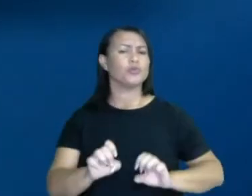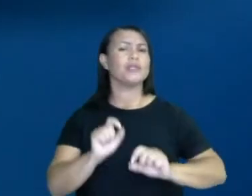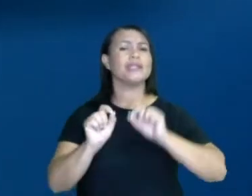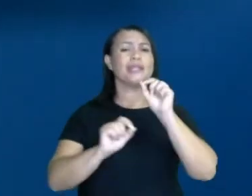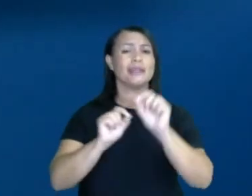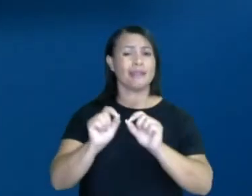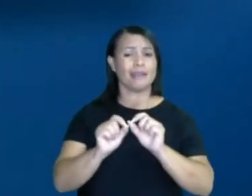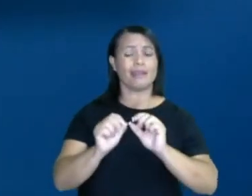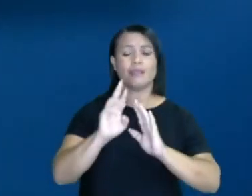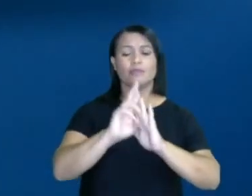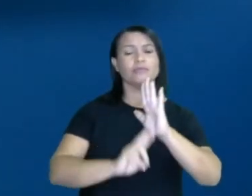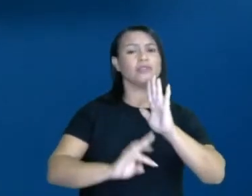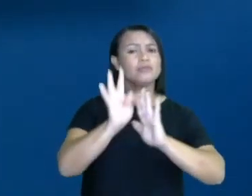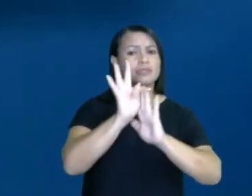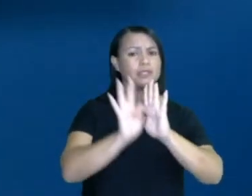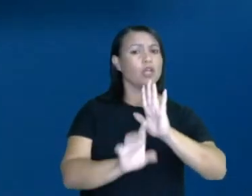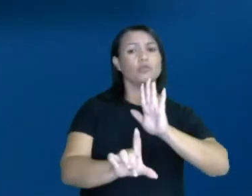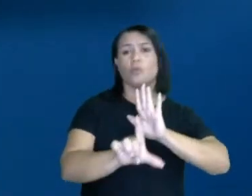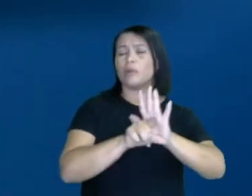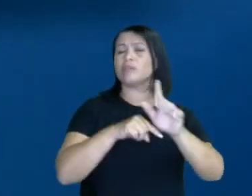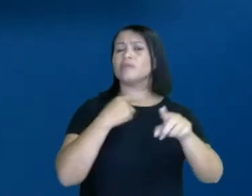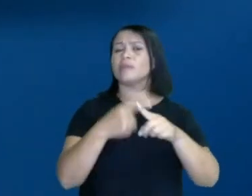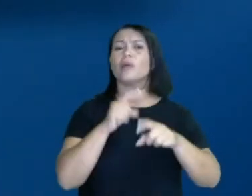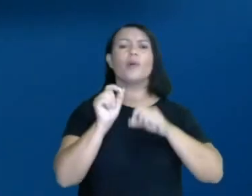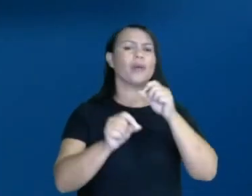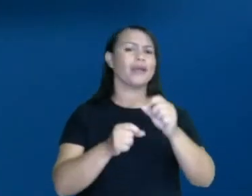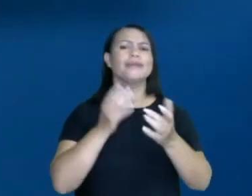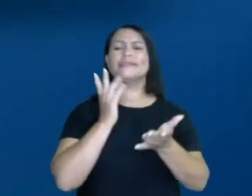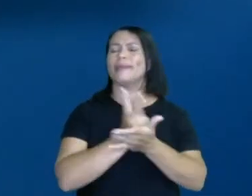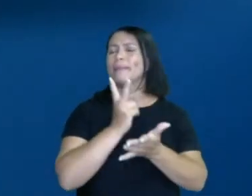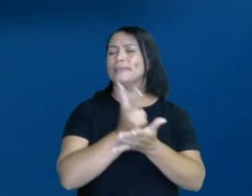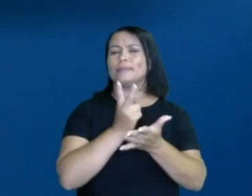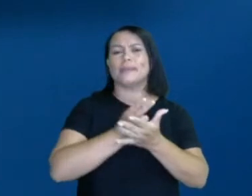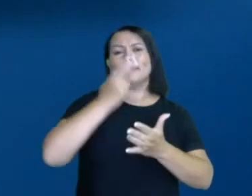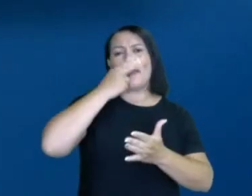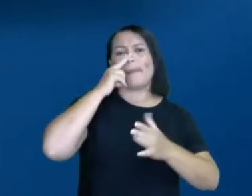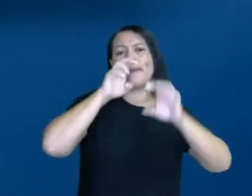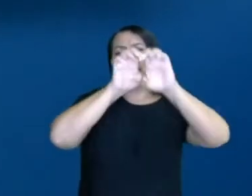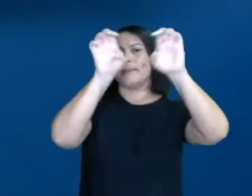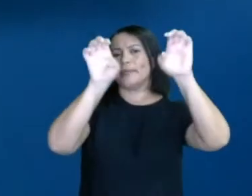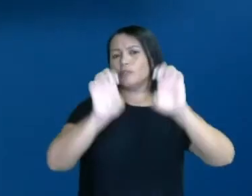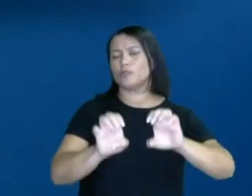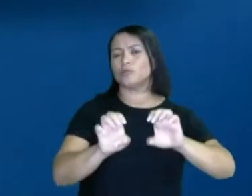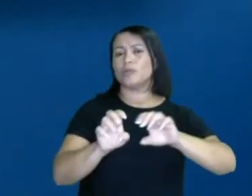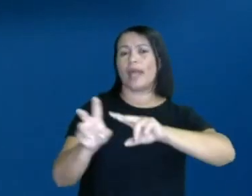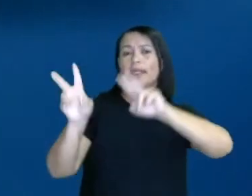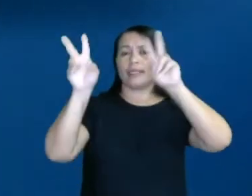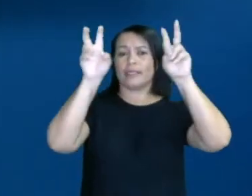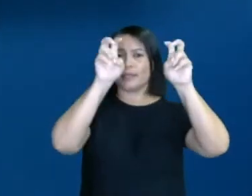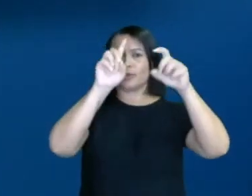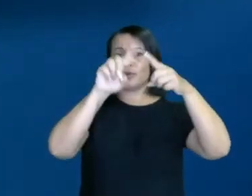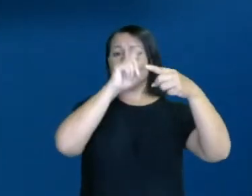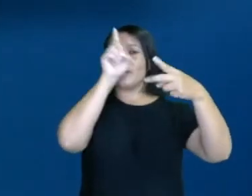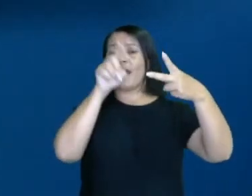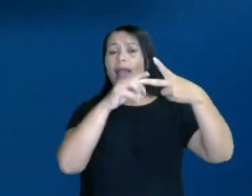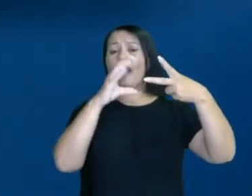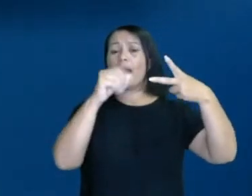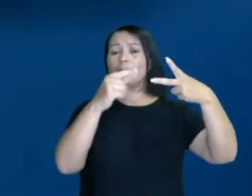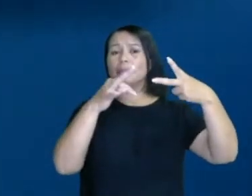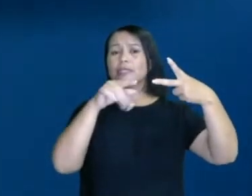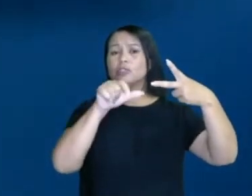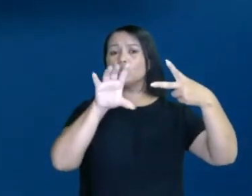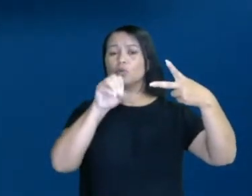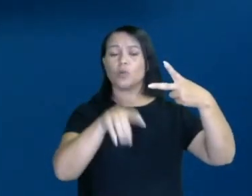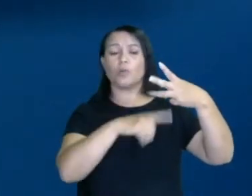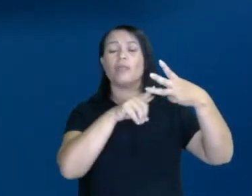normativos sempre vai seguir essa organização, essa sequência, essa estrutura. Título, em seguida capítulo,